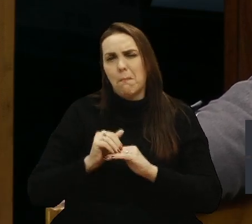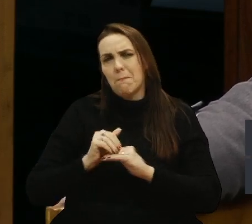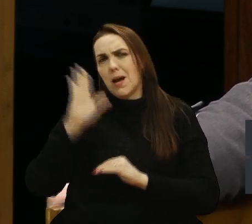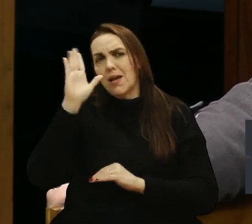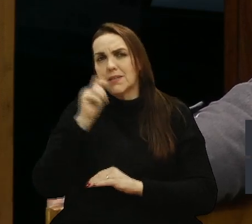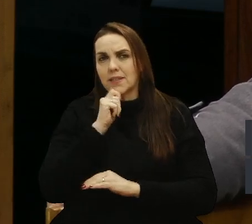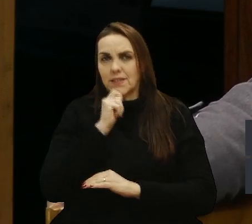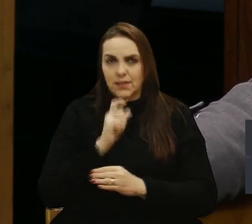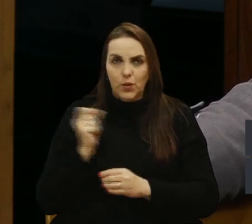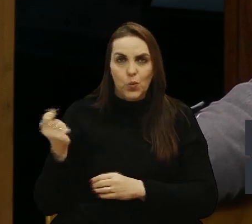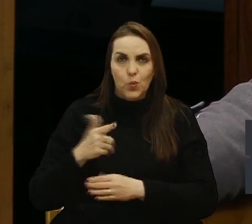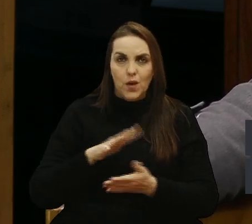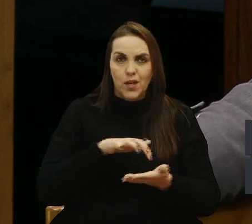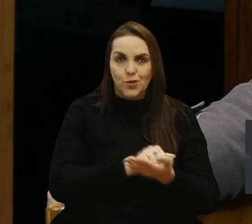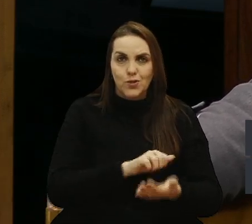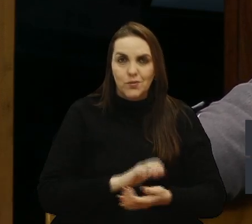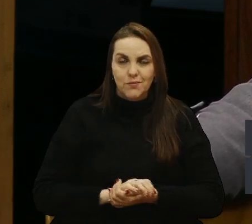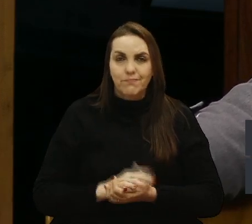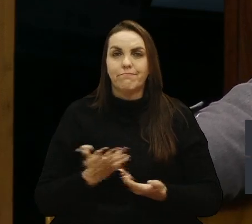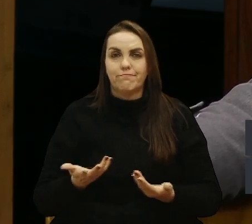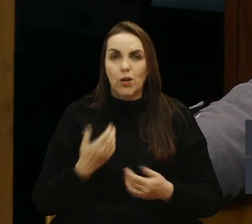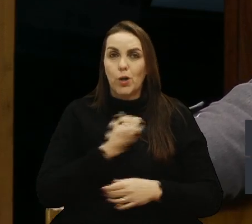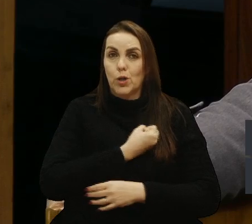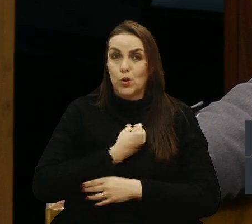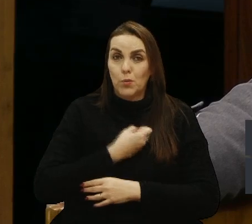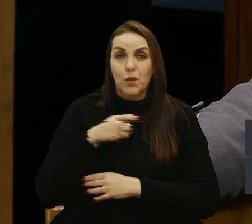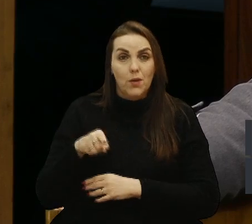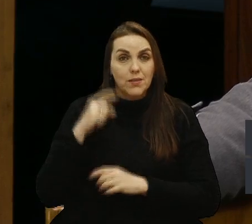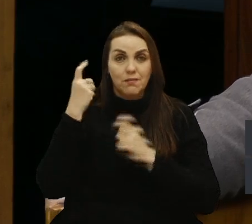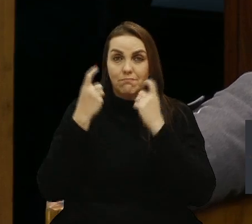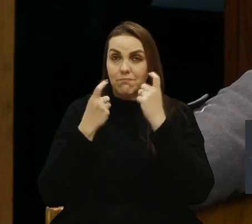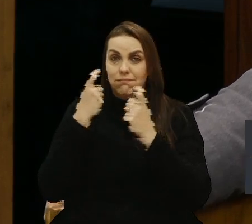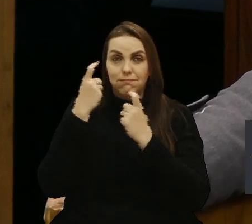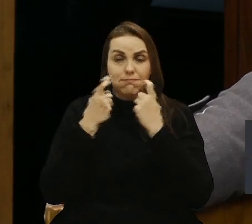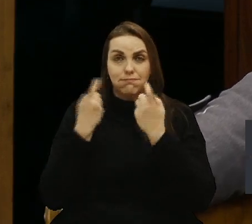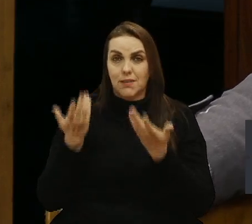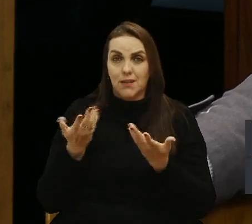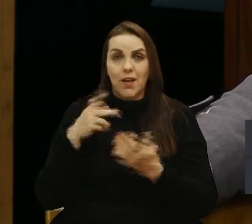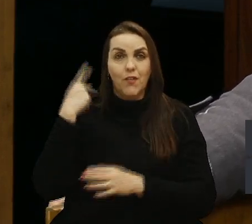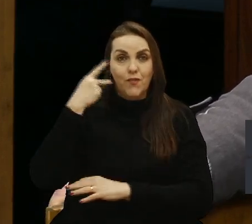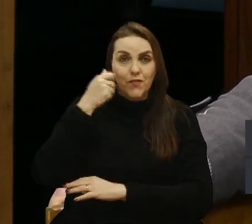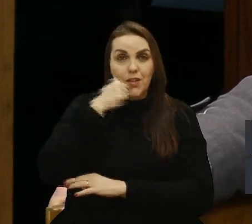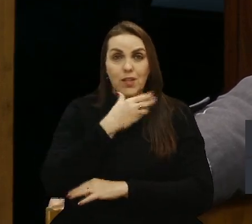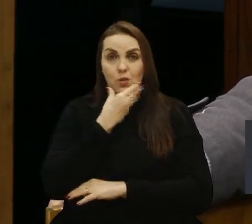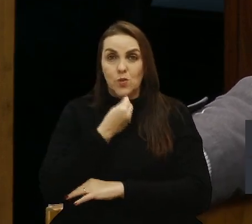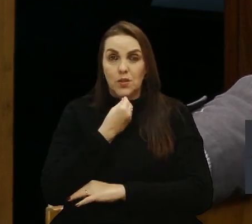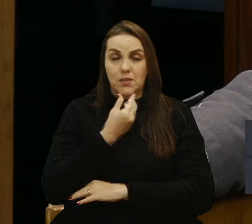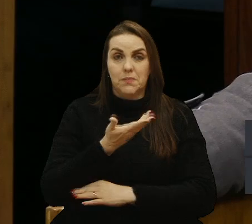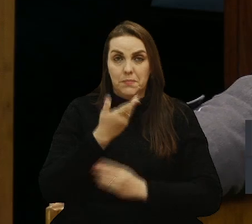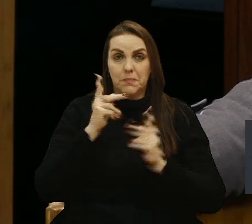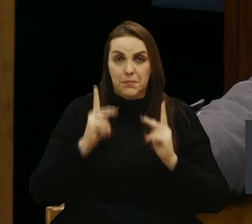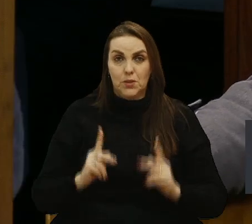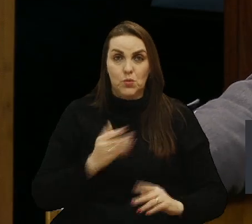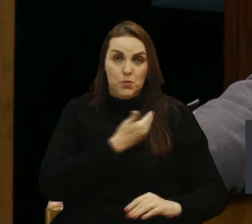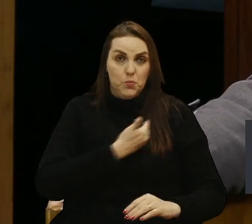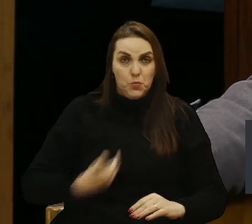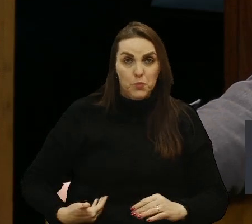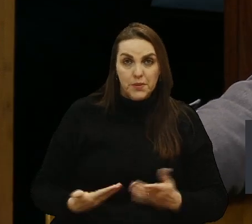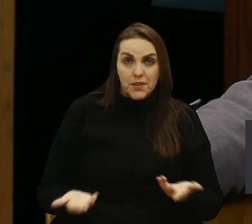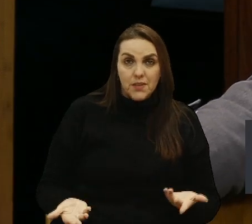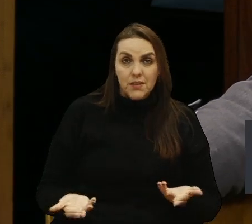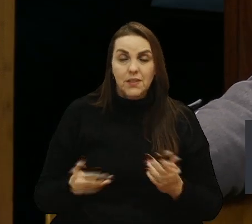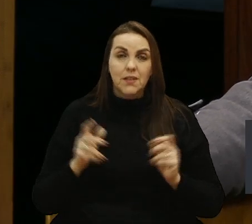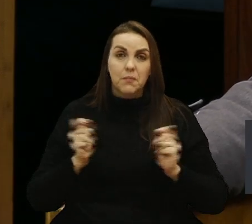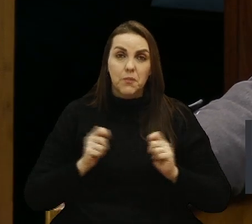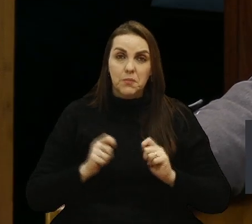número de registrados. Então, são números como esse que nos preocupam e nos trazem, enquanto vereadores, vereadoras, homens públicos, homens e mulheres públicas, para que